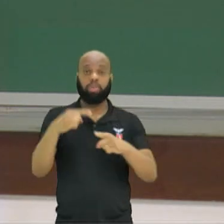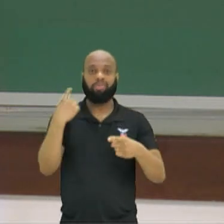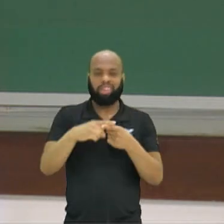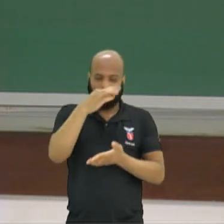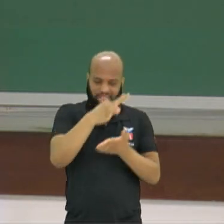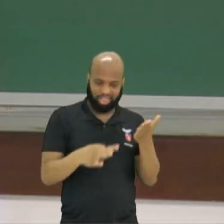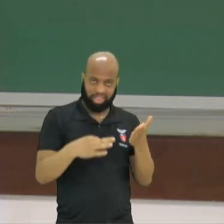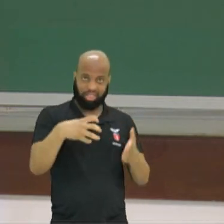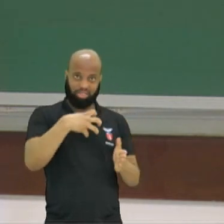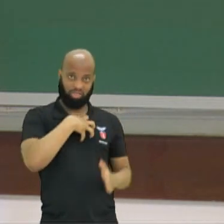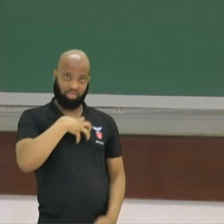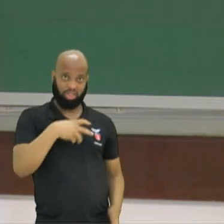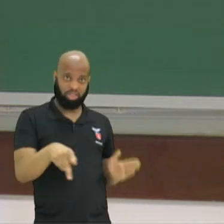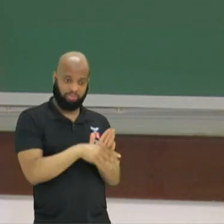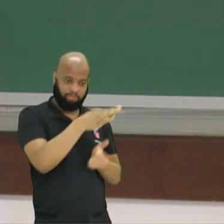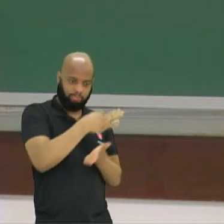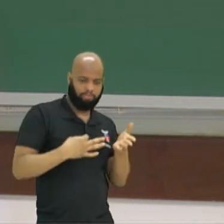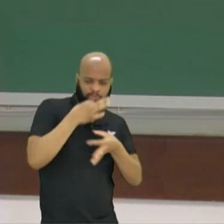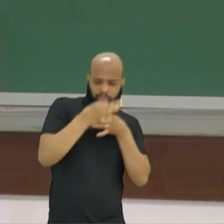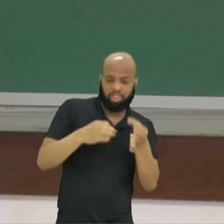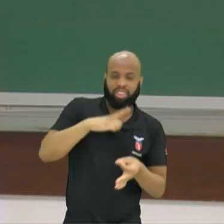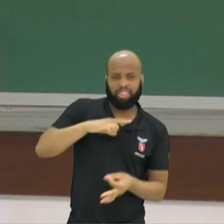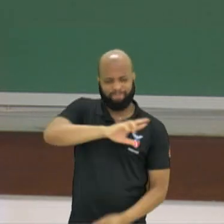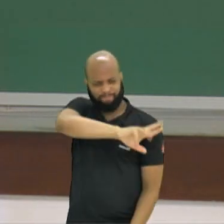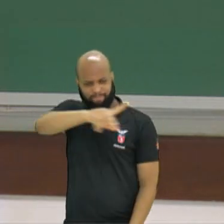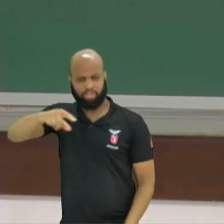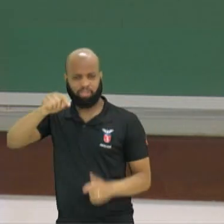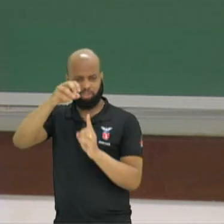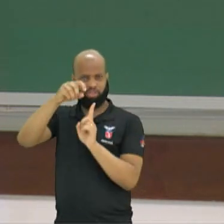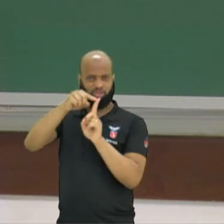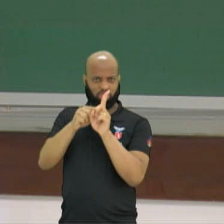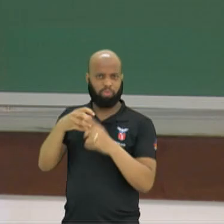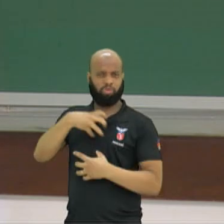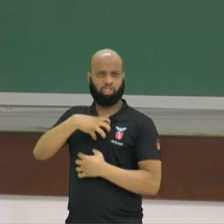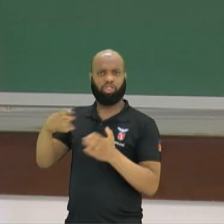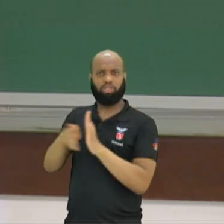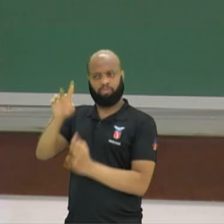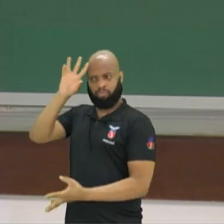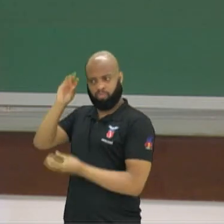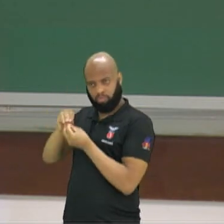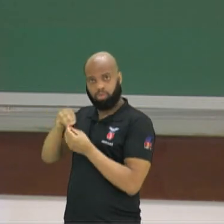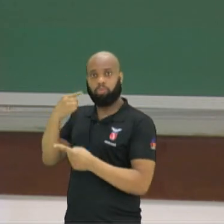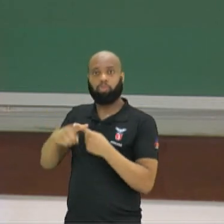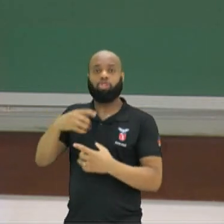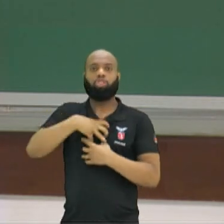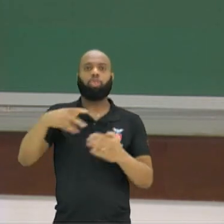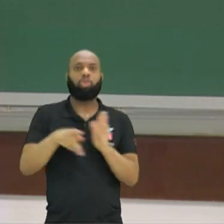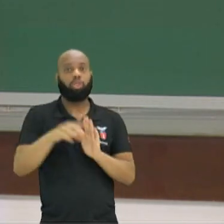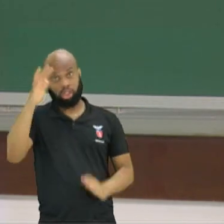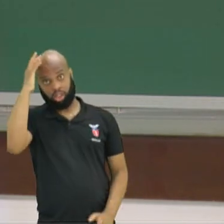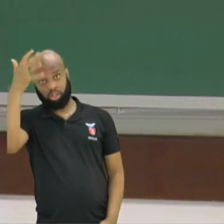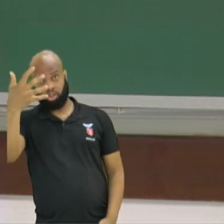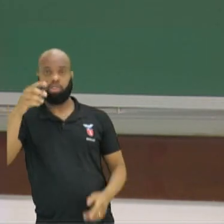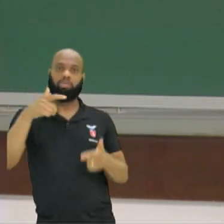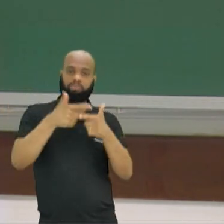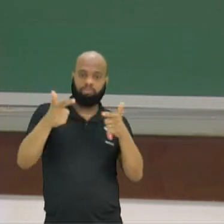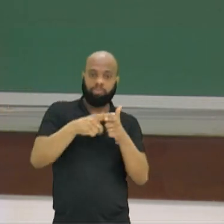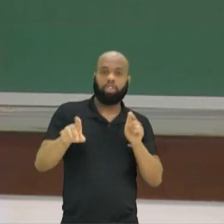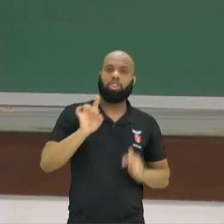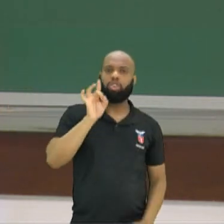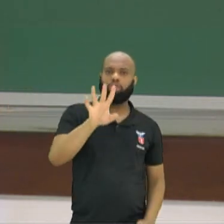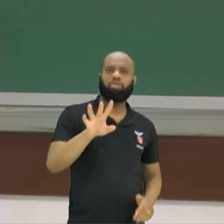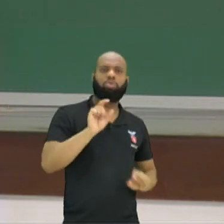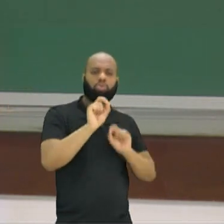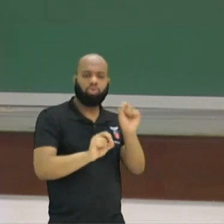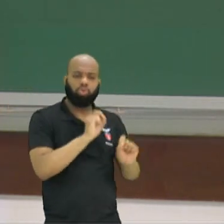textos dissertativos podem ter vários tipos de conclusão. A proposta de intervenção ela é importante para o Enem. Só a